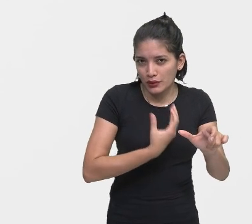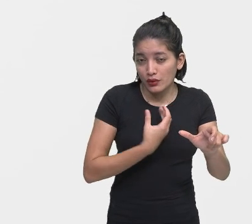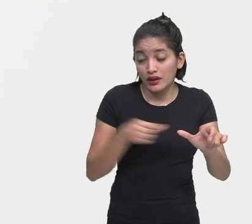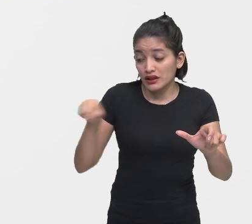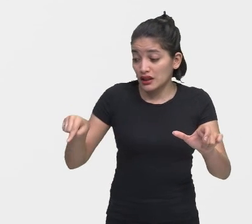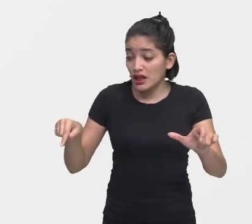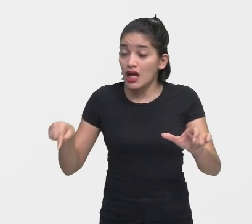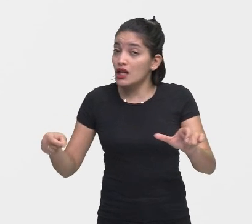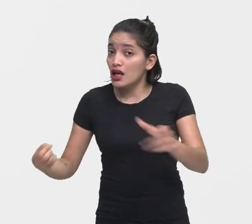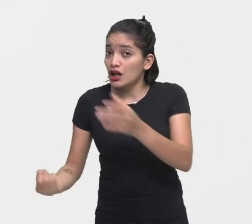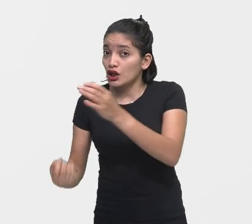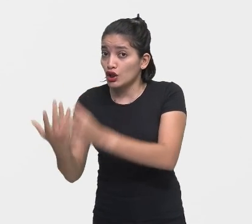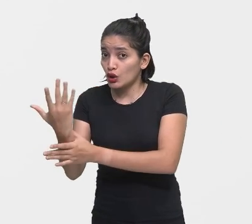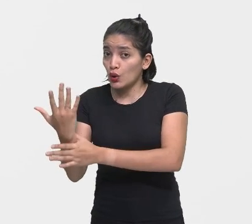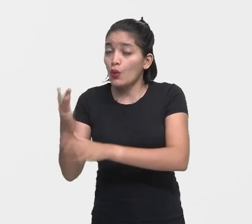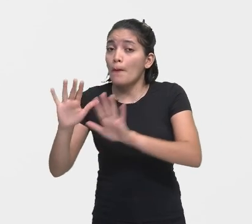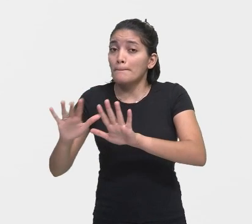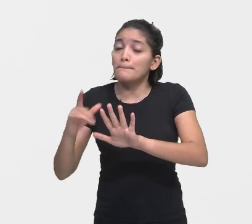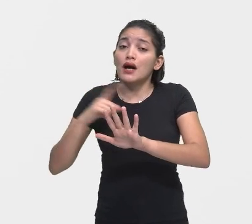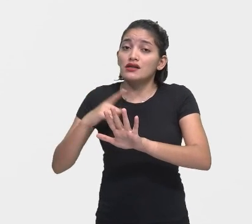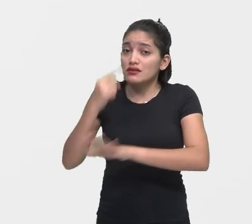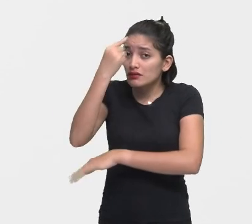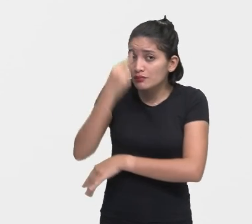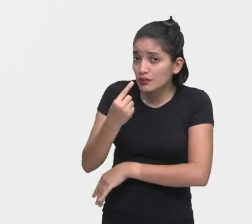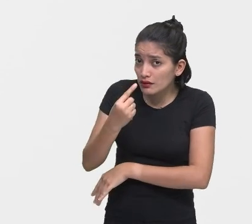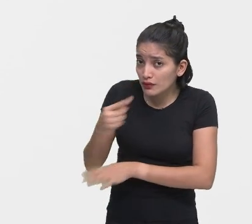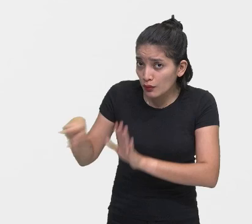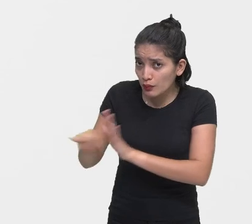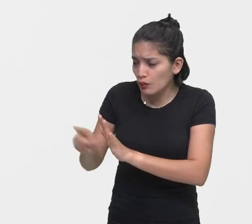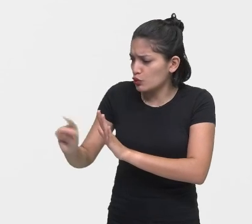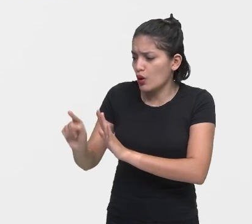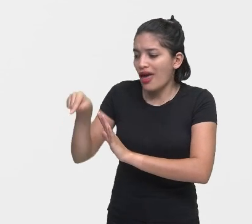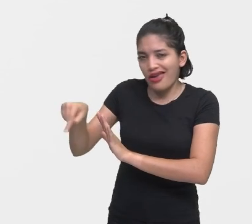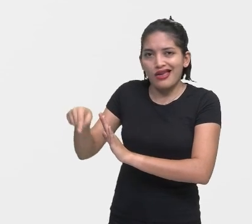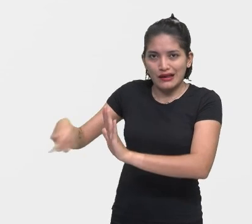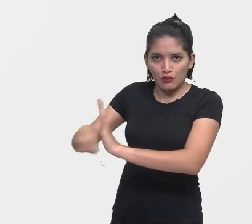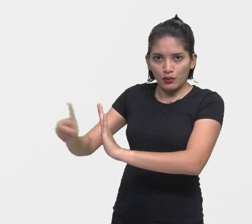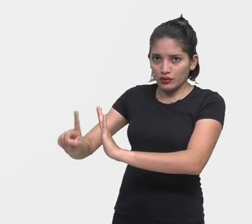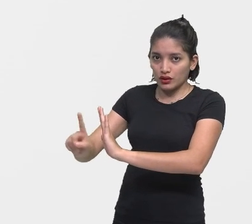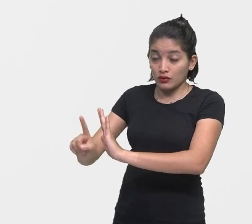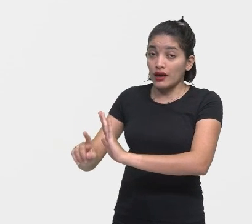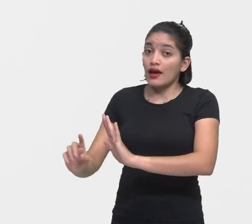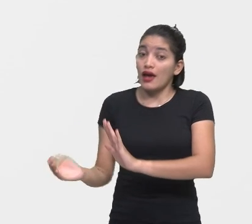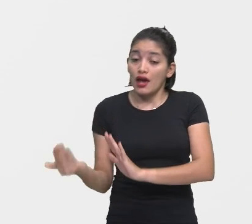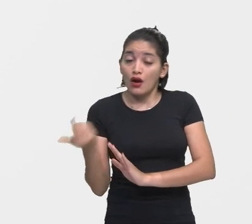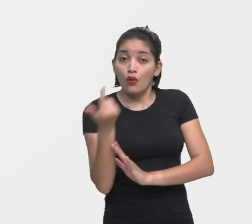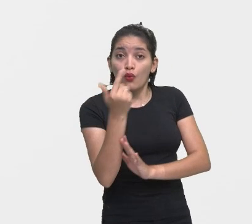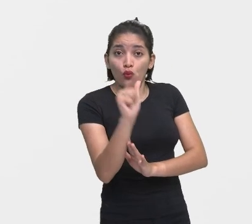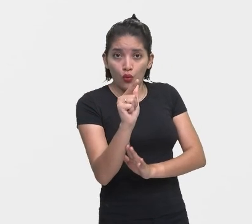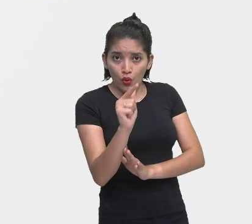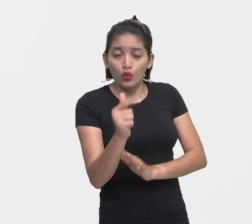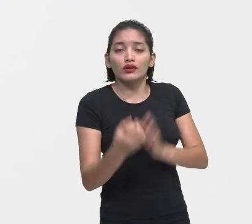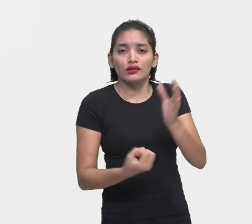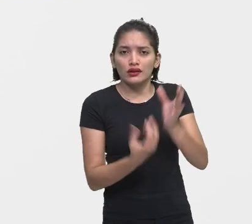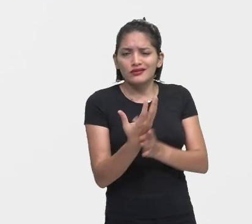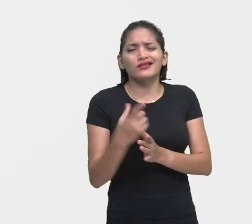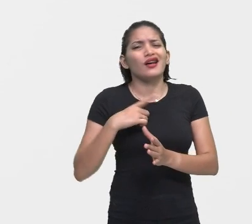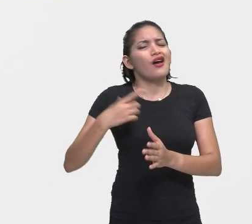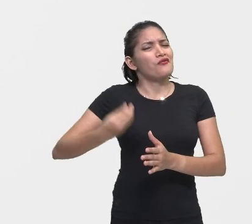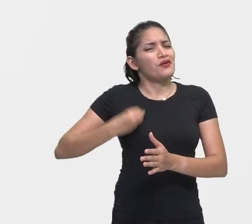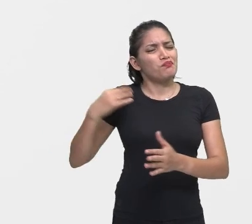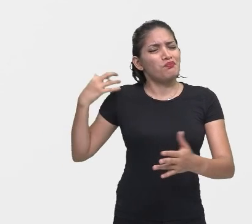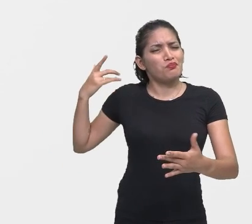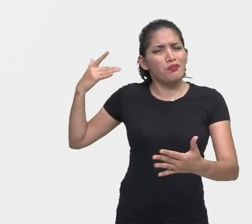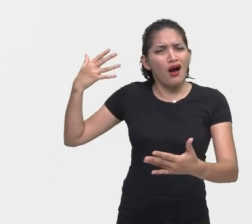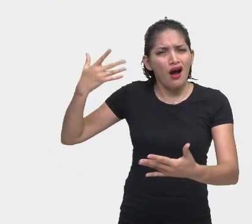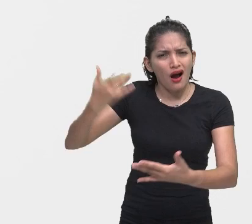Fernando Pessoa criou, mas tem personalidade própria, não é o Fernando Pessoa, é um heterônimo seu, com toda uma vivência, com toda